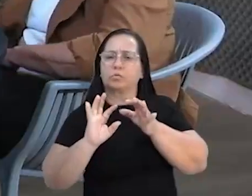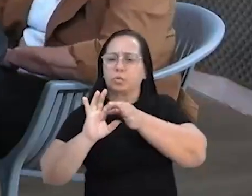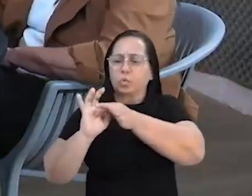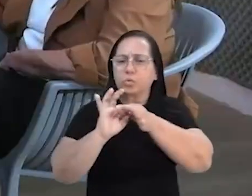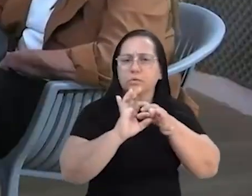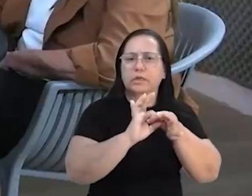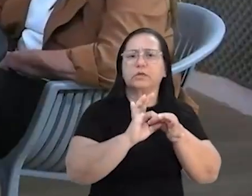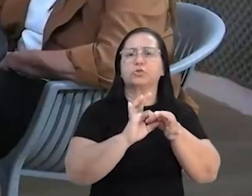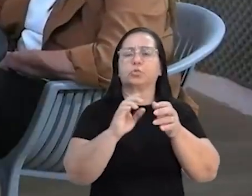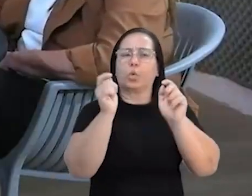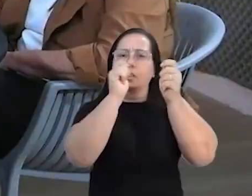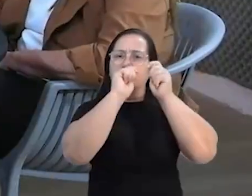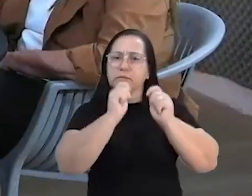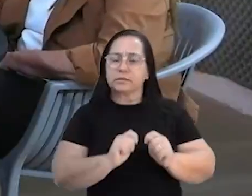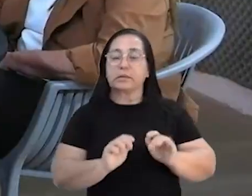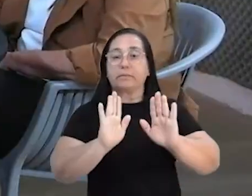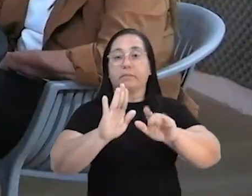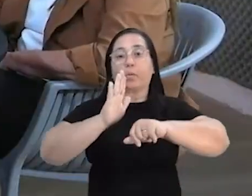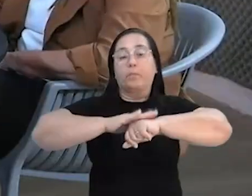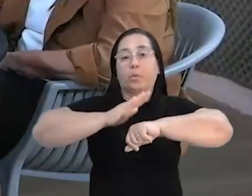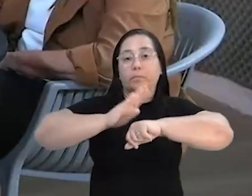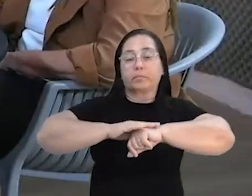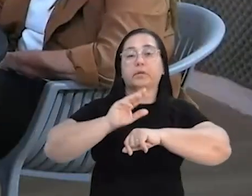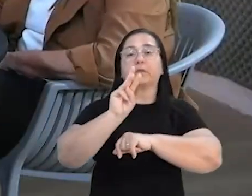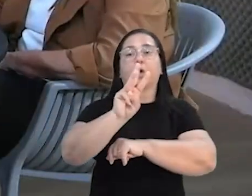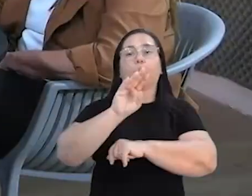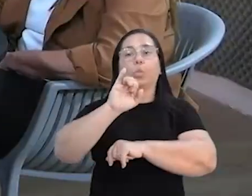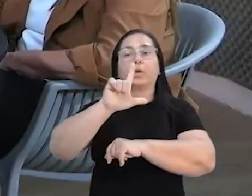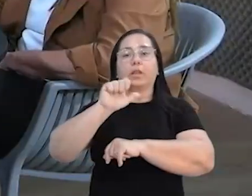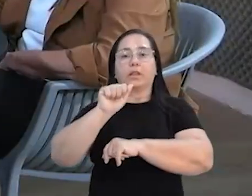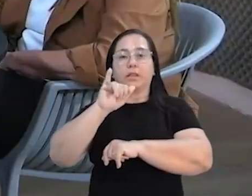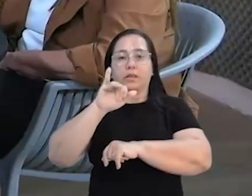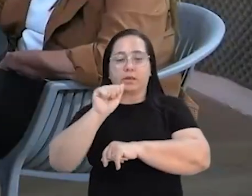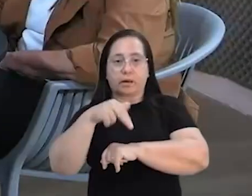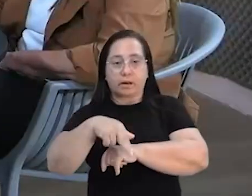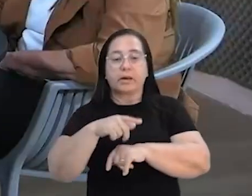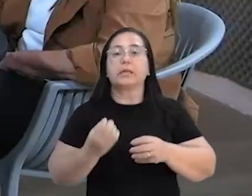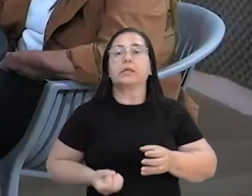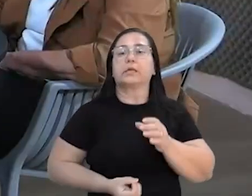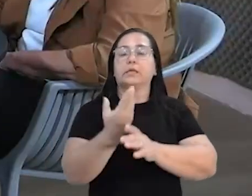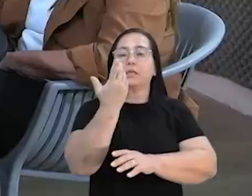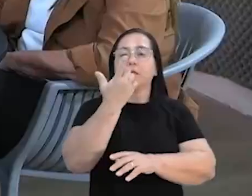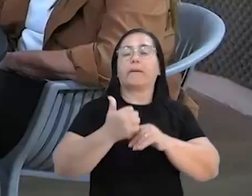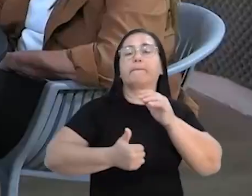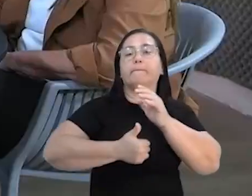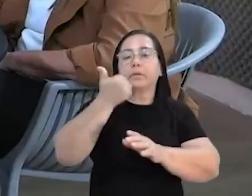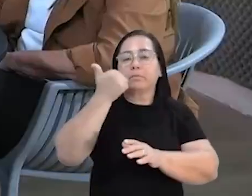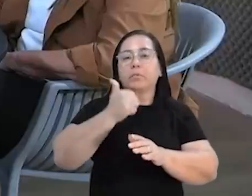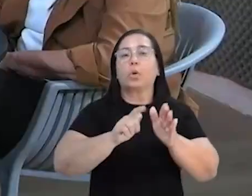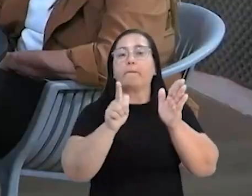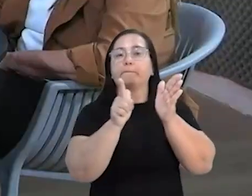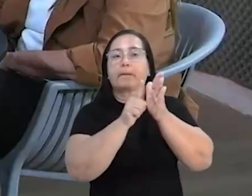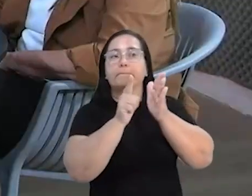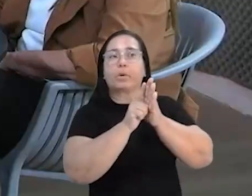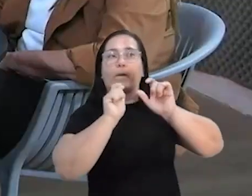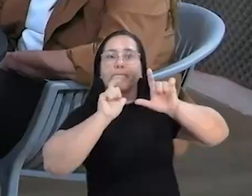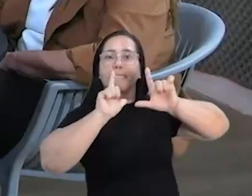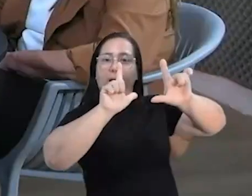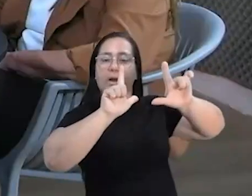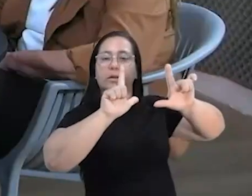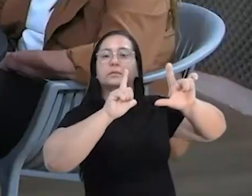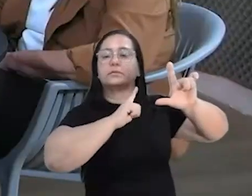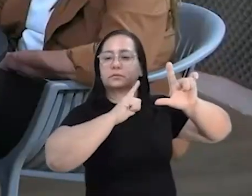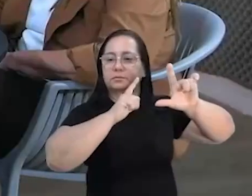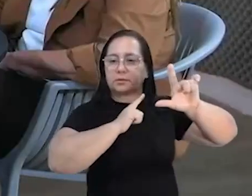principalmente artesanais. E nesse momento, William Morris, ele cria o primeiro papel de parede, né,